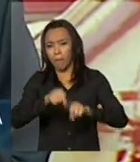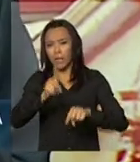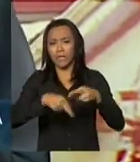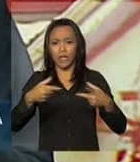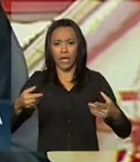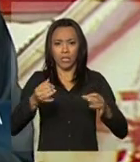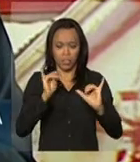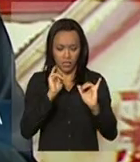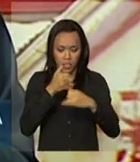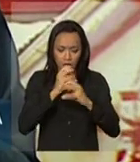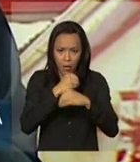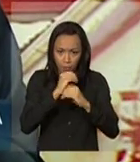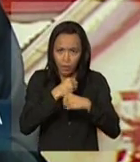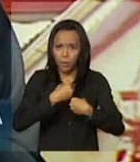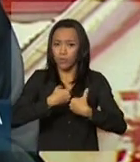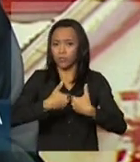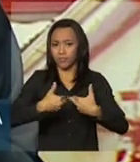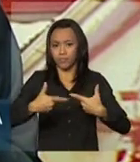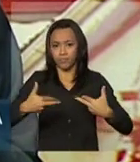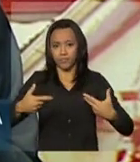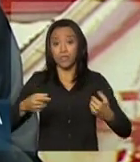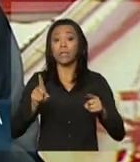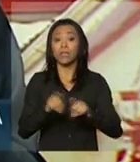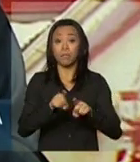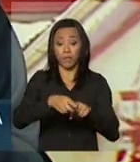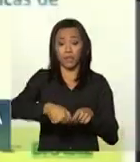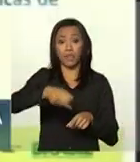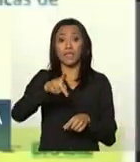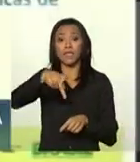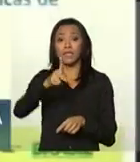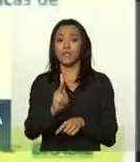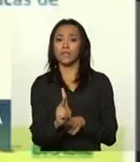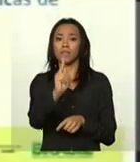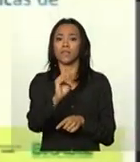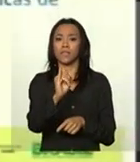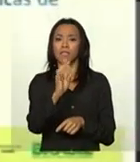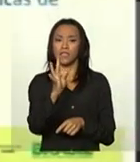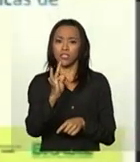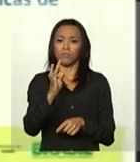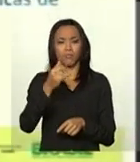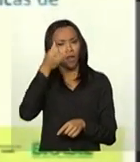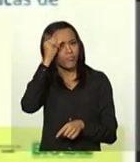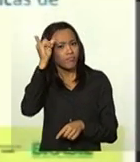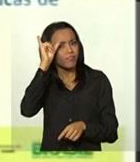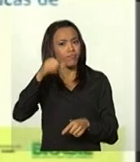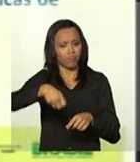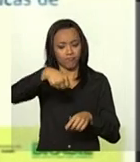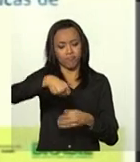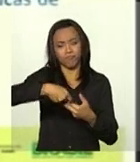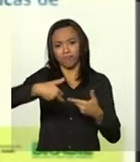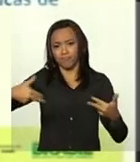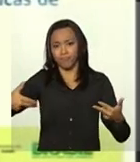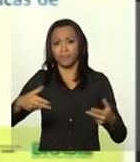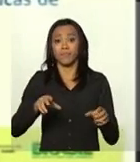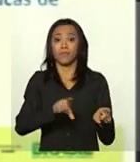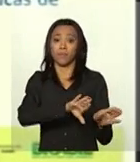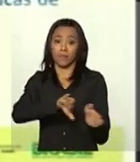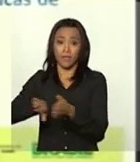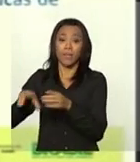de prevenção. Pode passar. Aí nós temos a rede, né? Tem uma rede bem